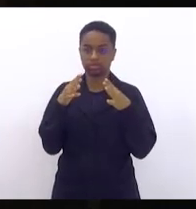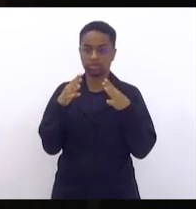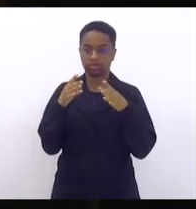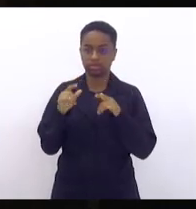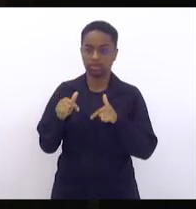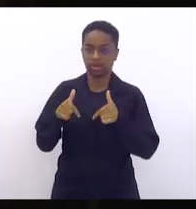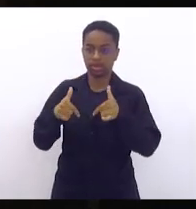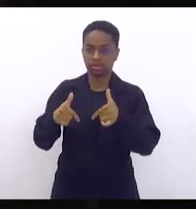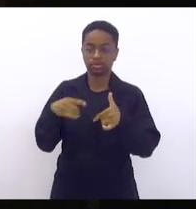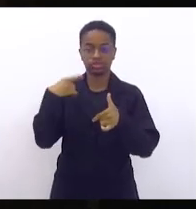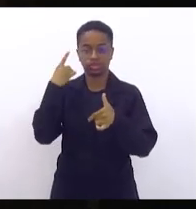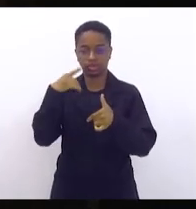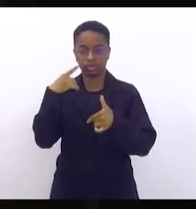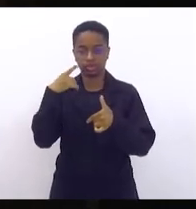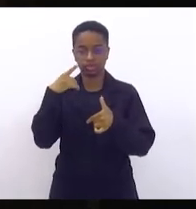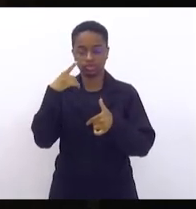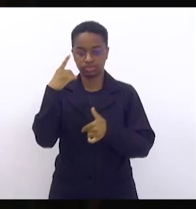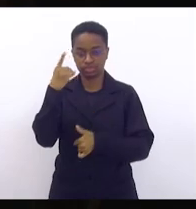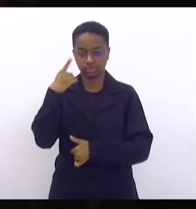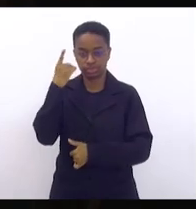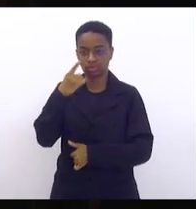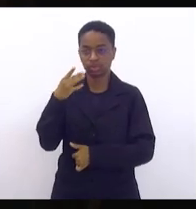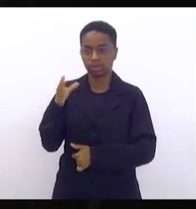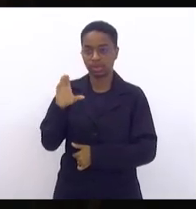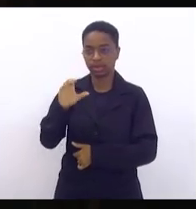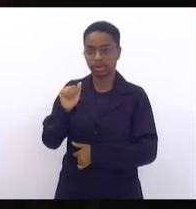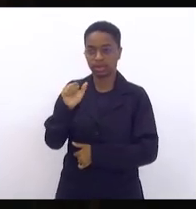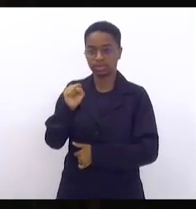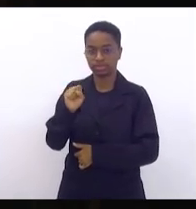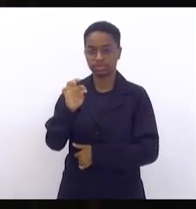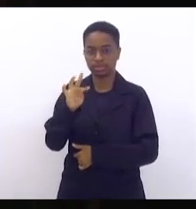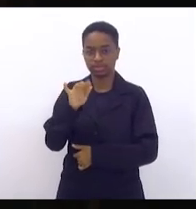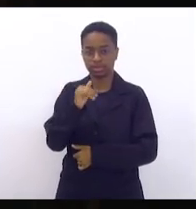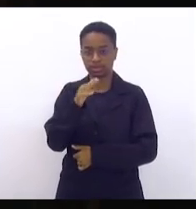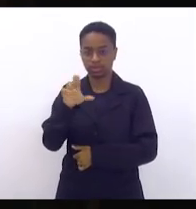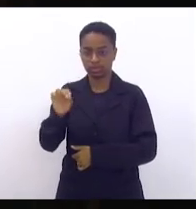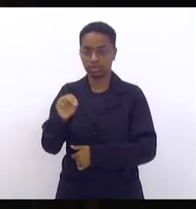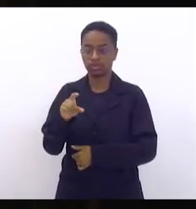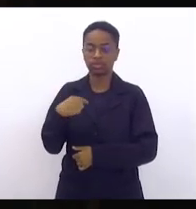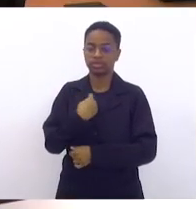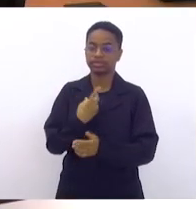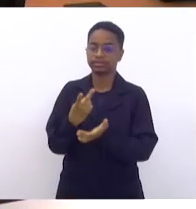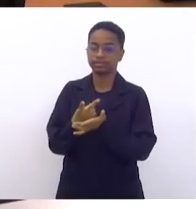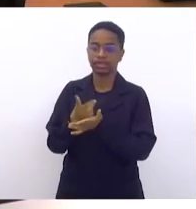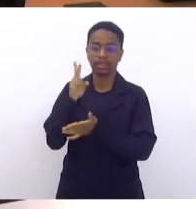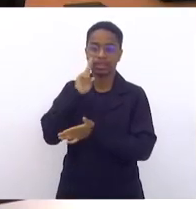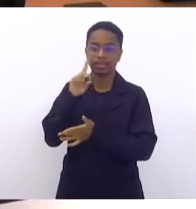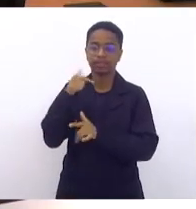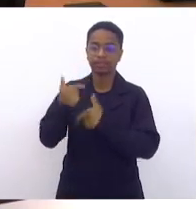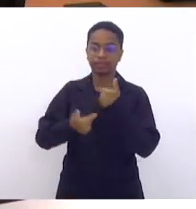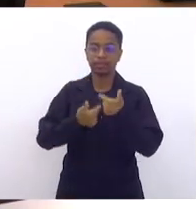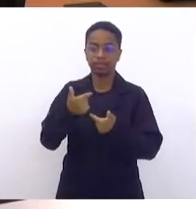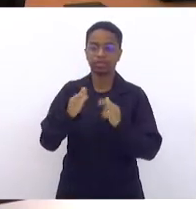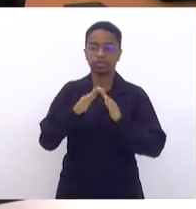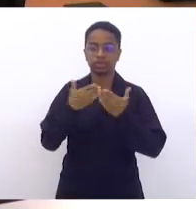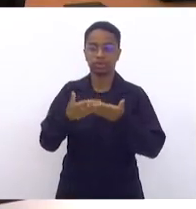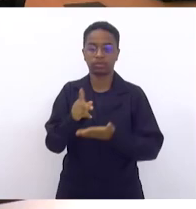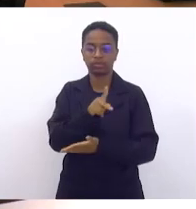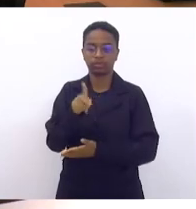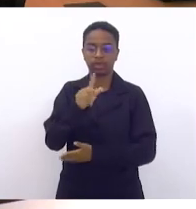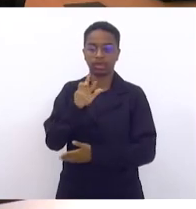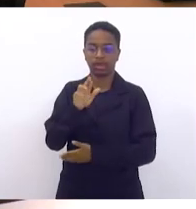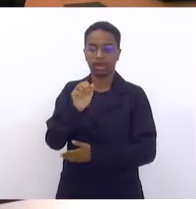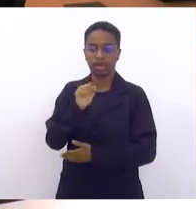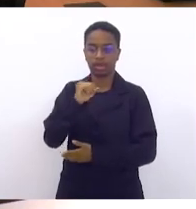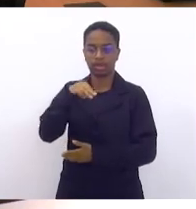diretor e mestre do Riso senhor castrinho sempre lembrado pela Escolinha do Professor Raimundo na